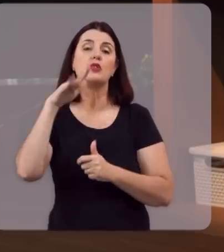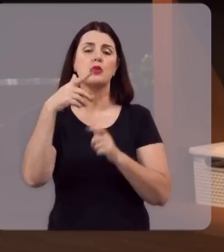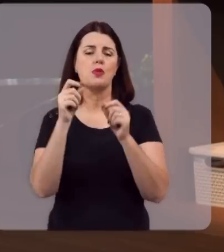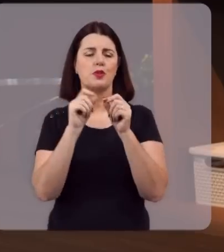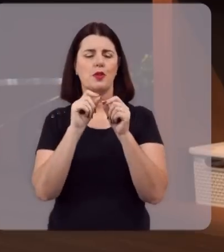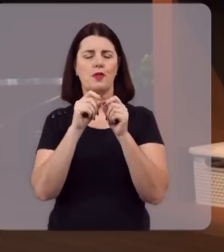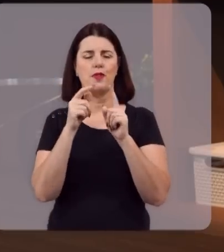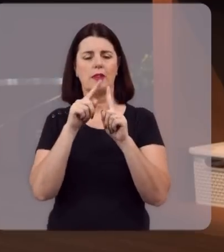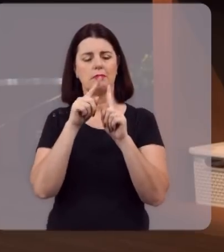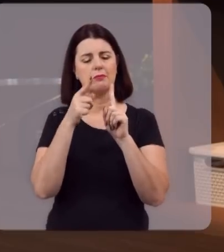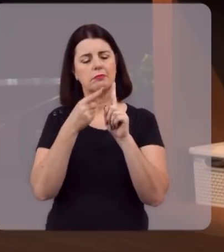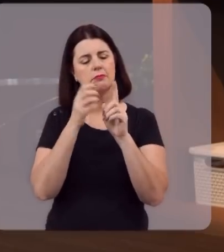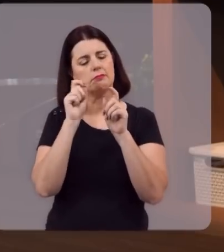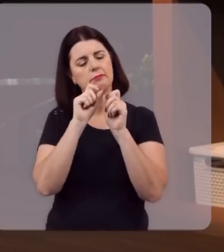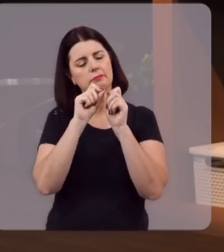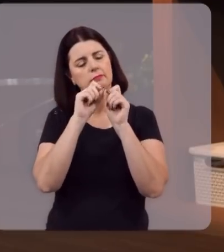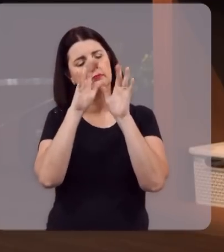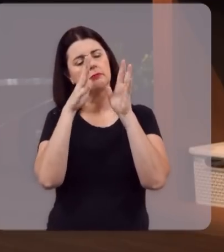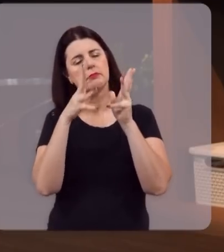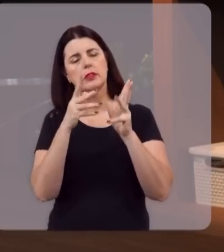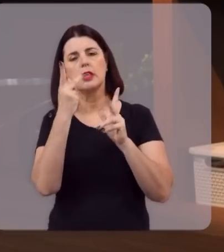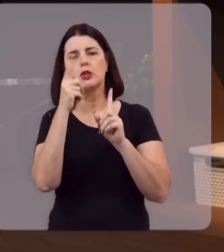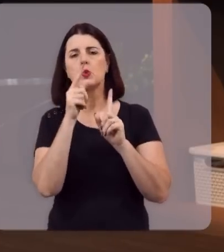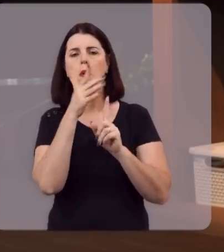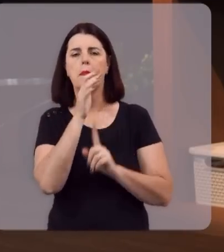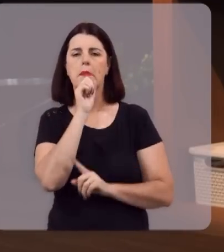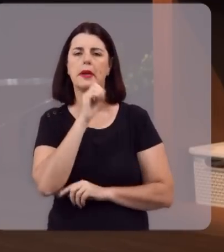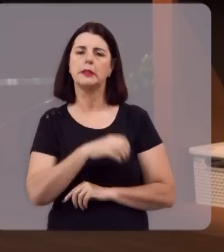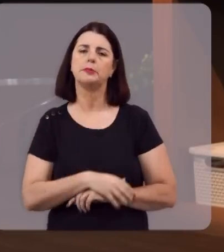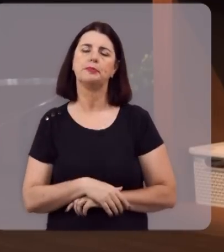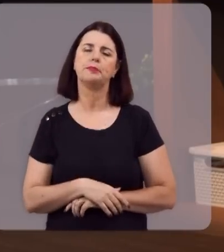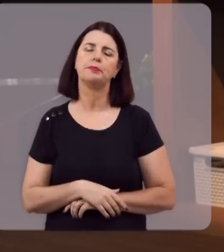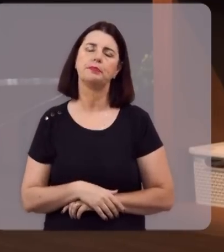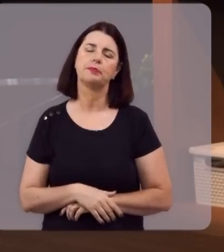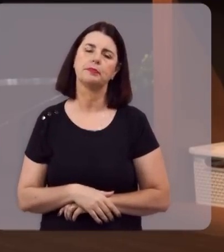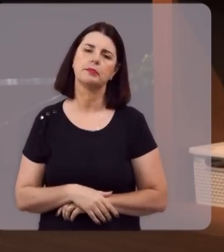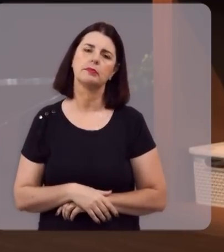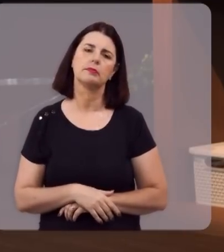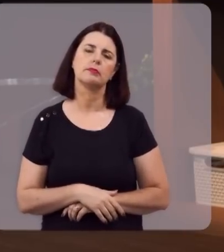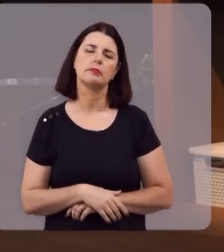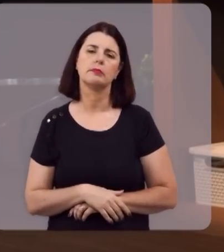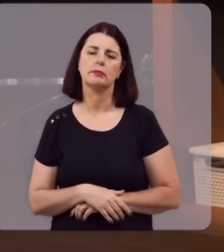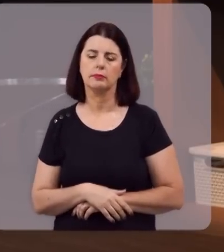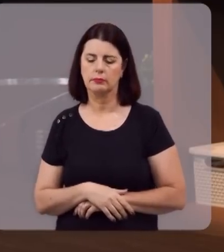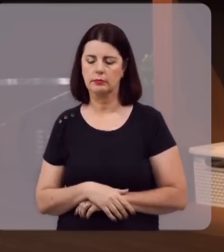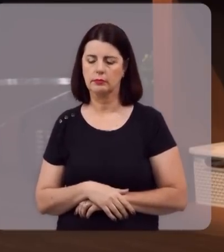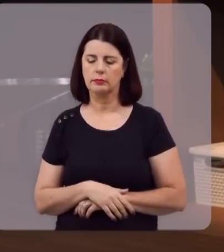ao formar você ao entristecer você no ventre da sua mãe